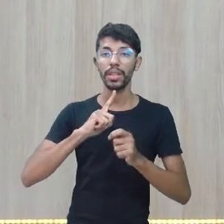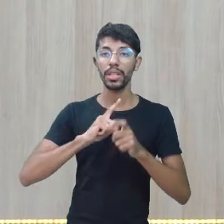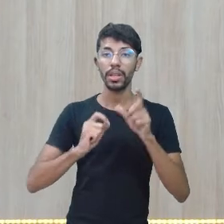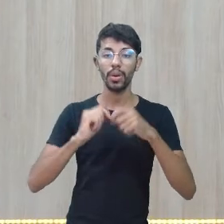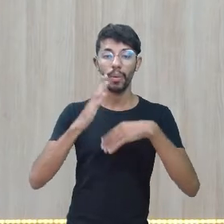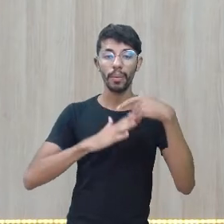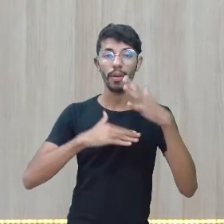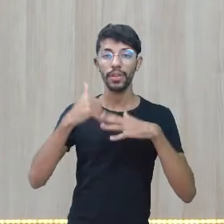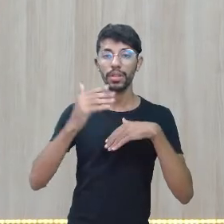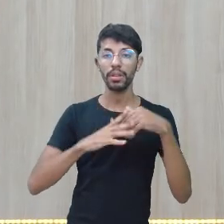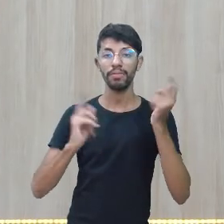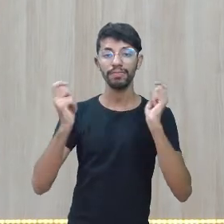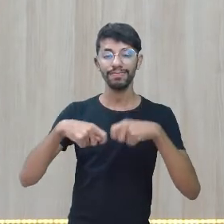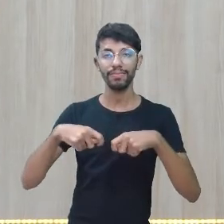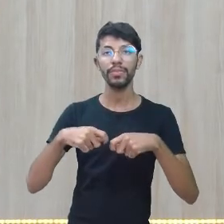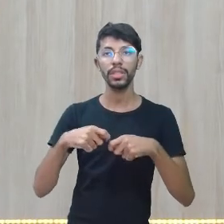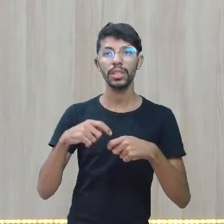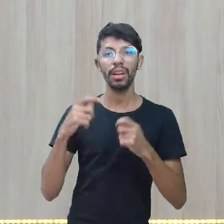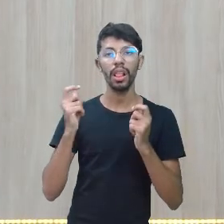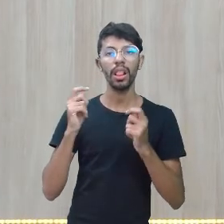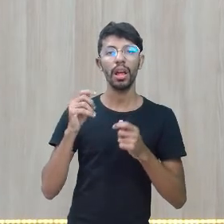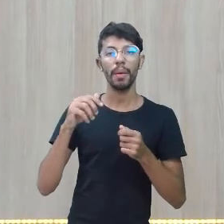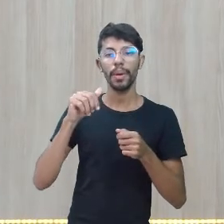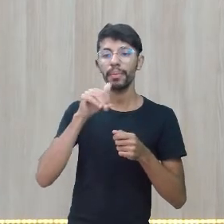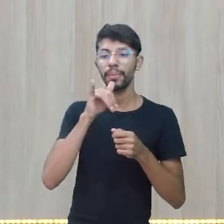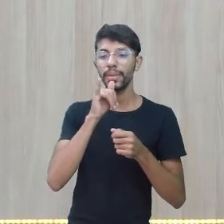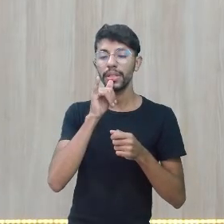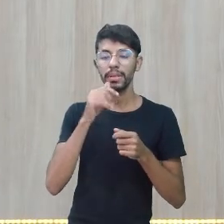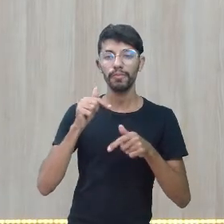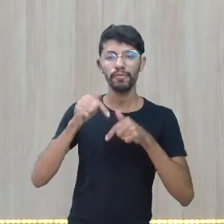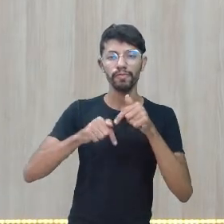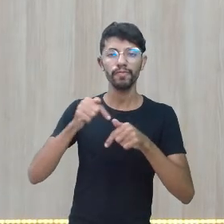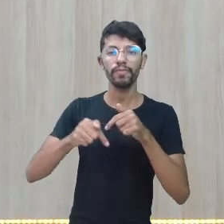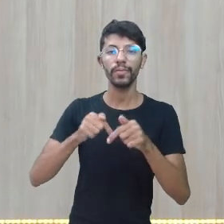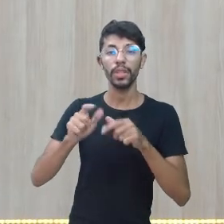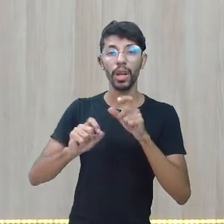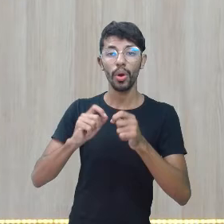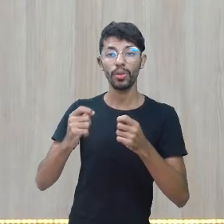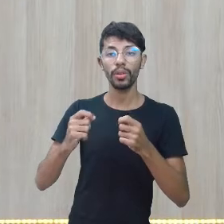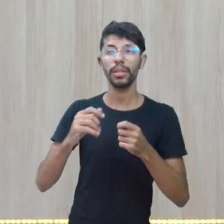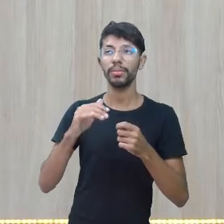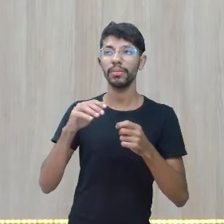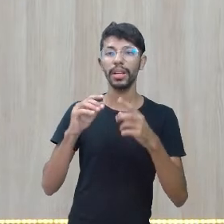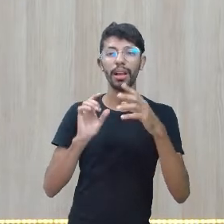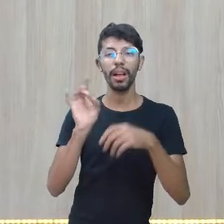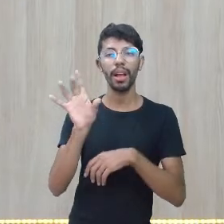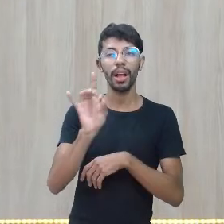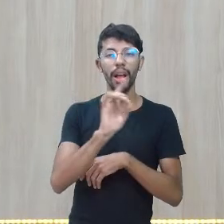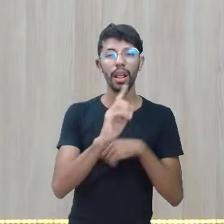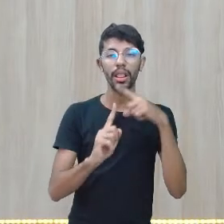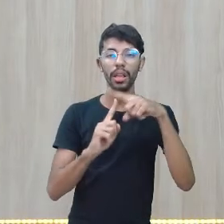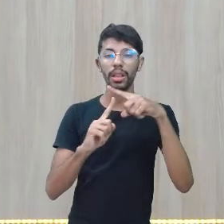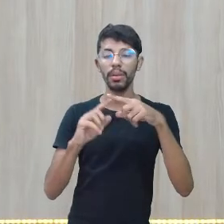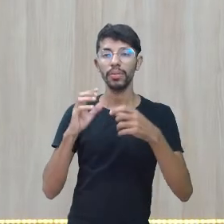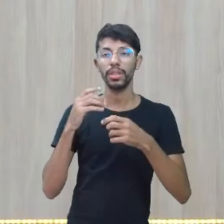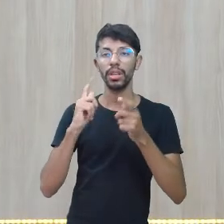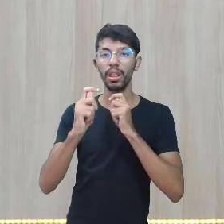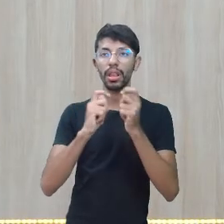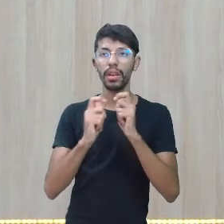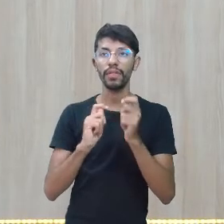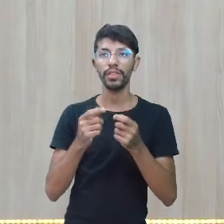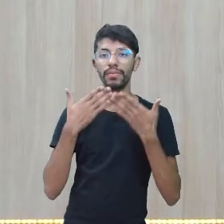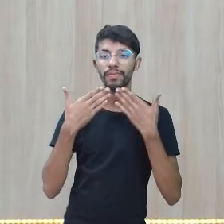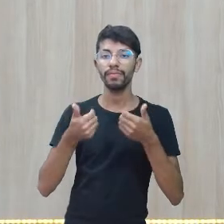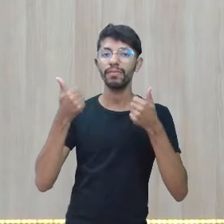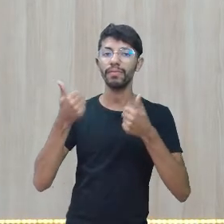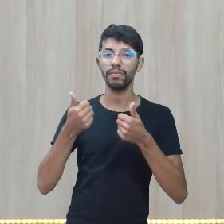exercer os mecanismos para fazer com que cada tipo de entrevista seja produzido da melhor forma possível. Então, esse